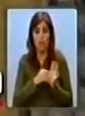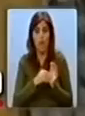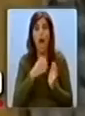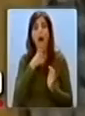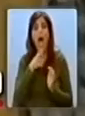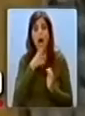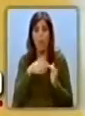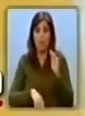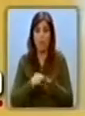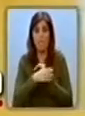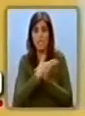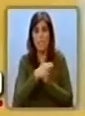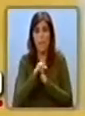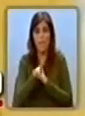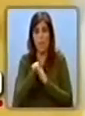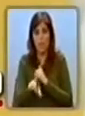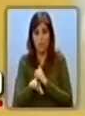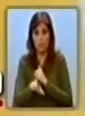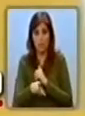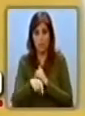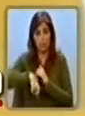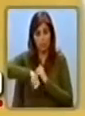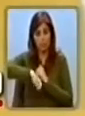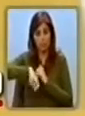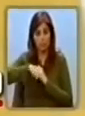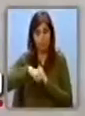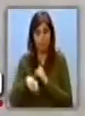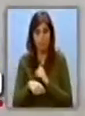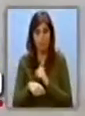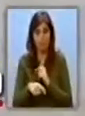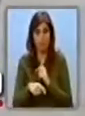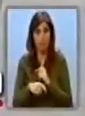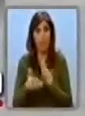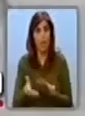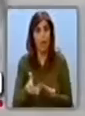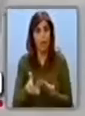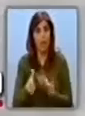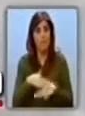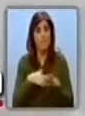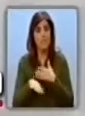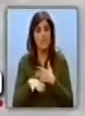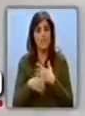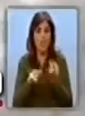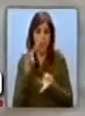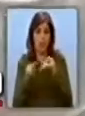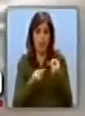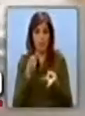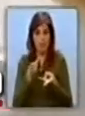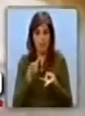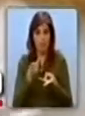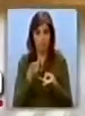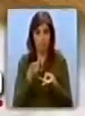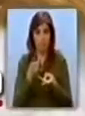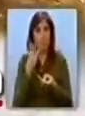ml. Deve-se agitar ligeiramente o eletrodo. Agora vou fazer a leitura da amostra.